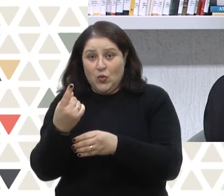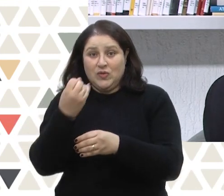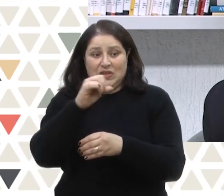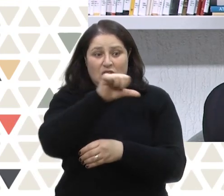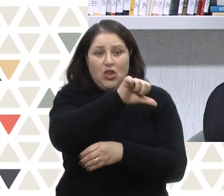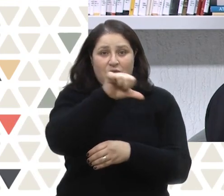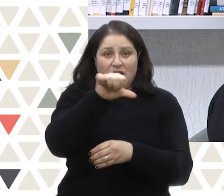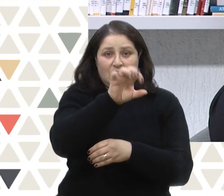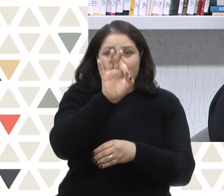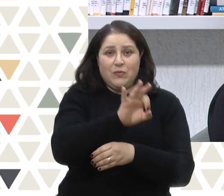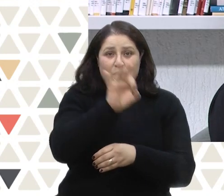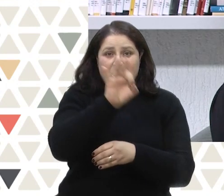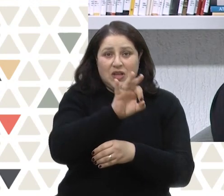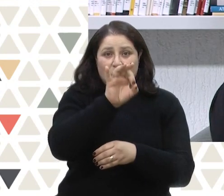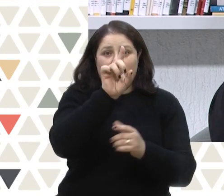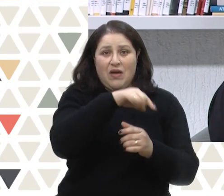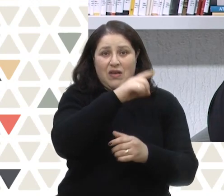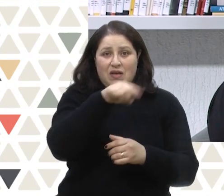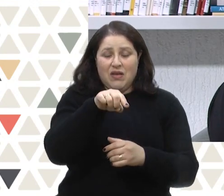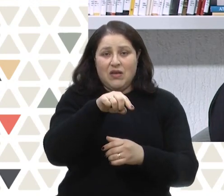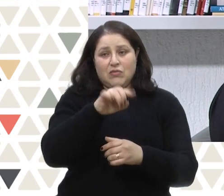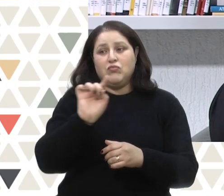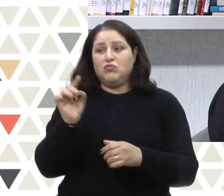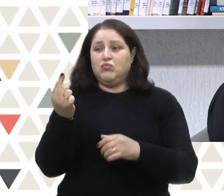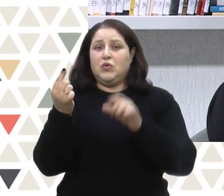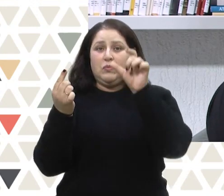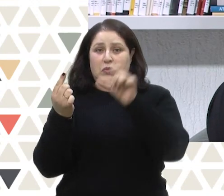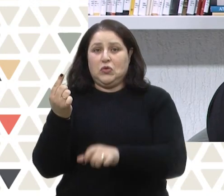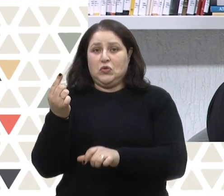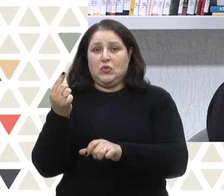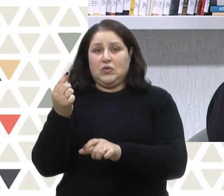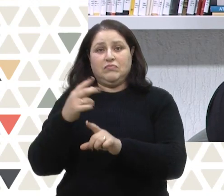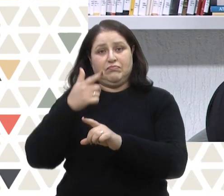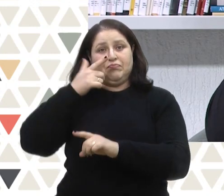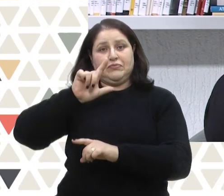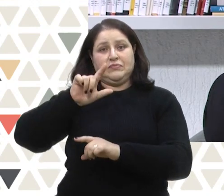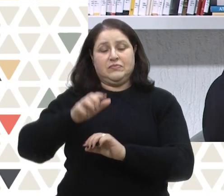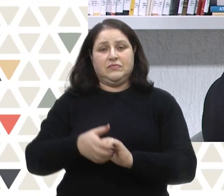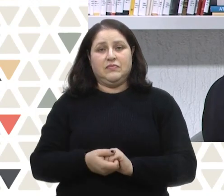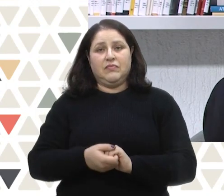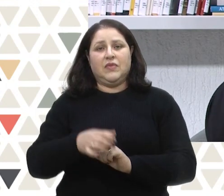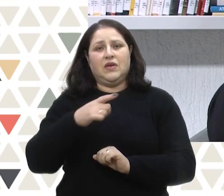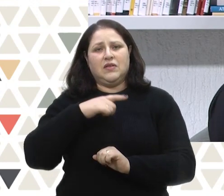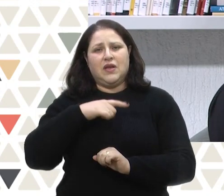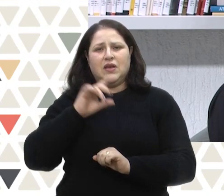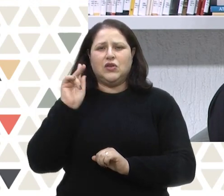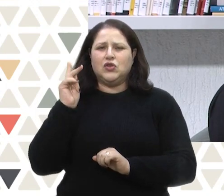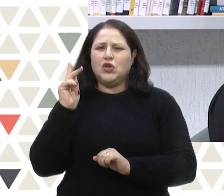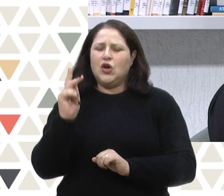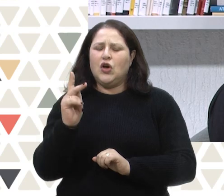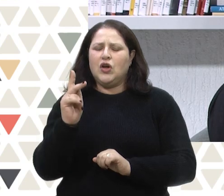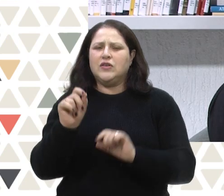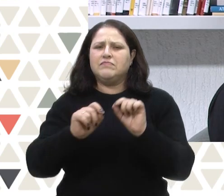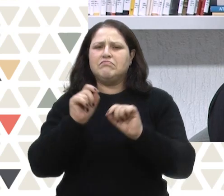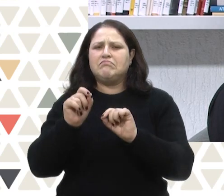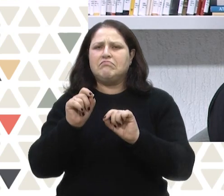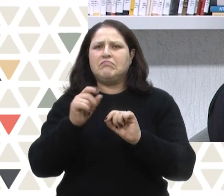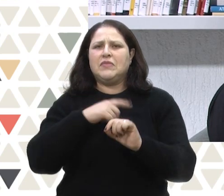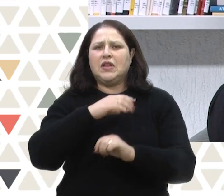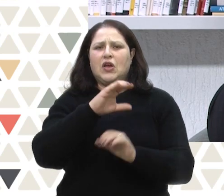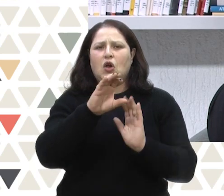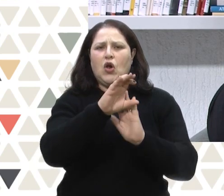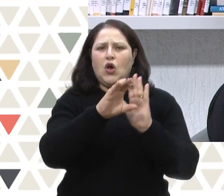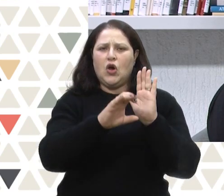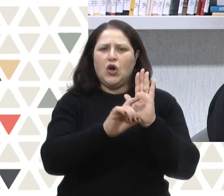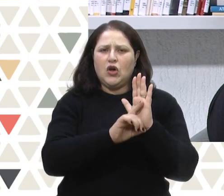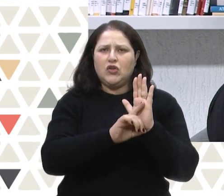confusão histórica com o artigo 224 do Código Eleitoral, que fala que ocorrendo nulidade